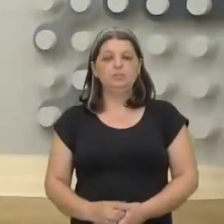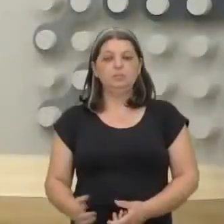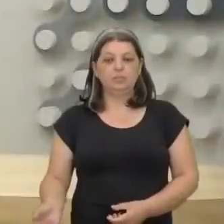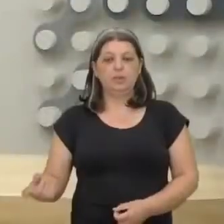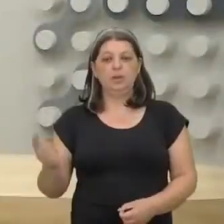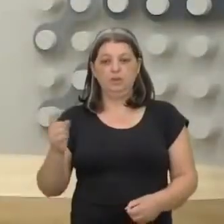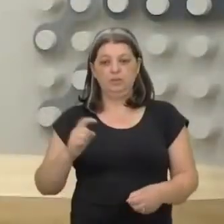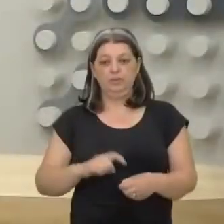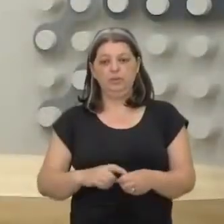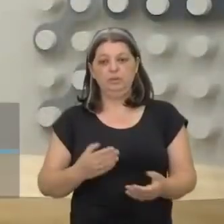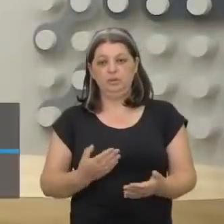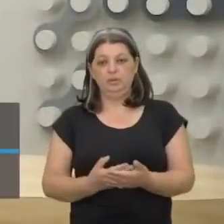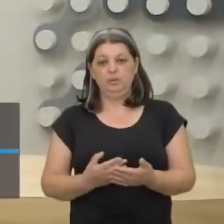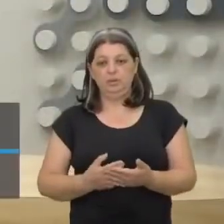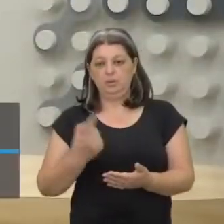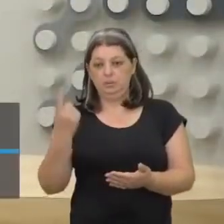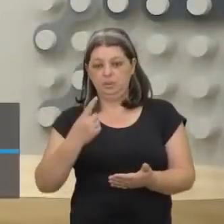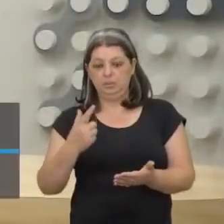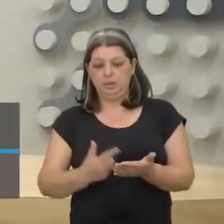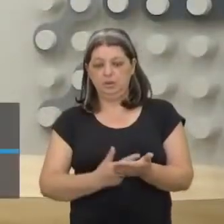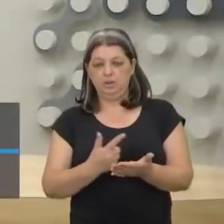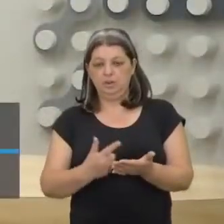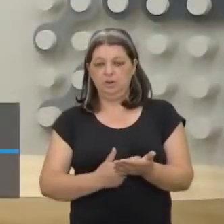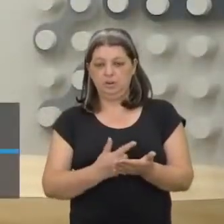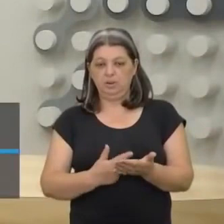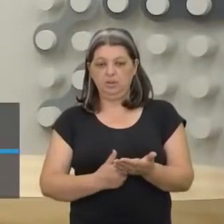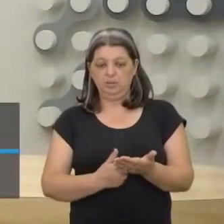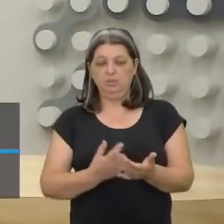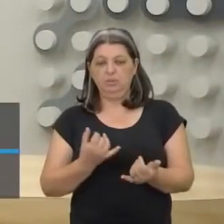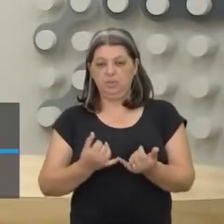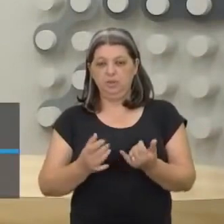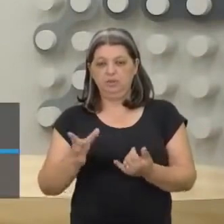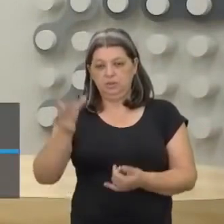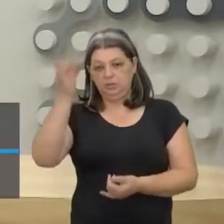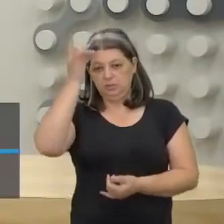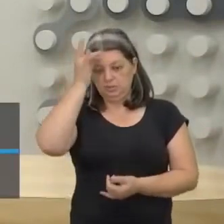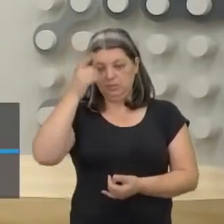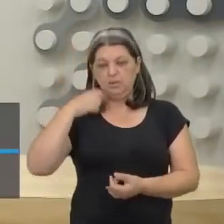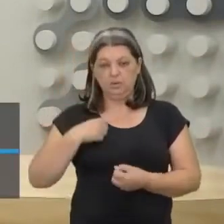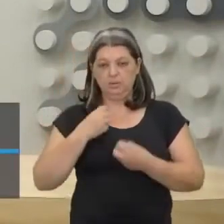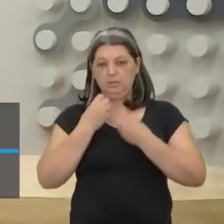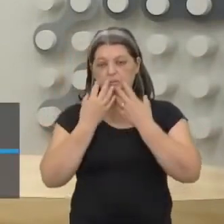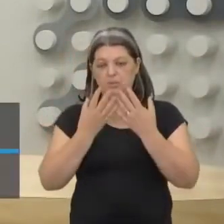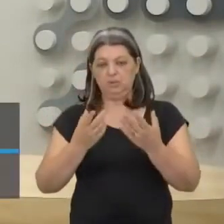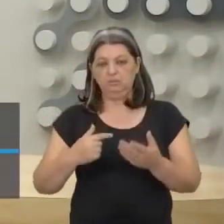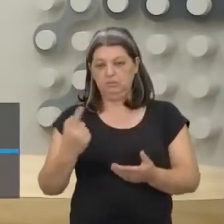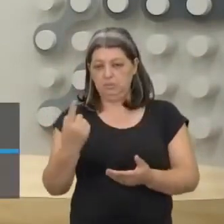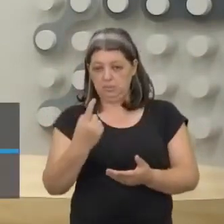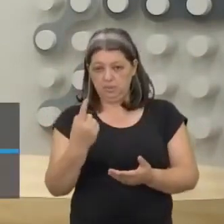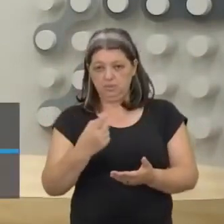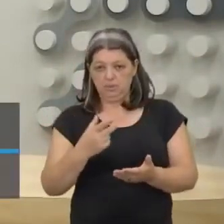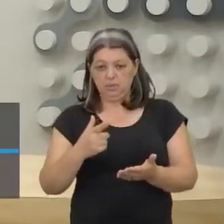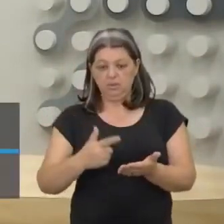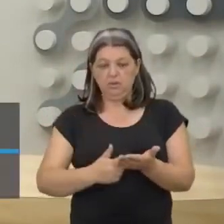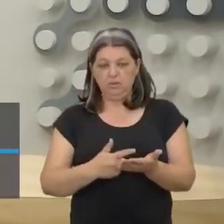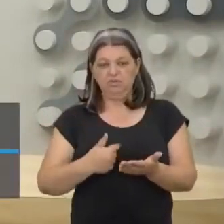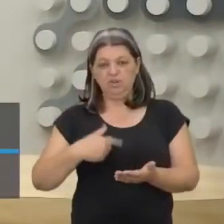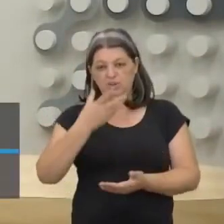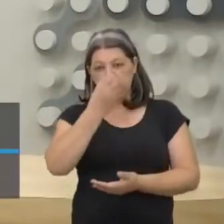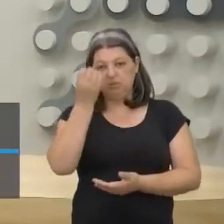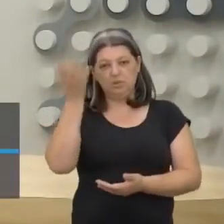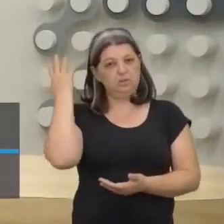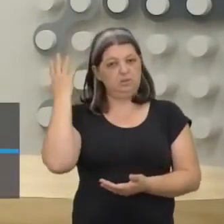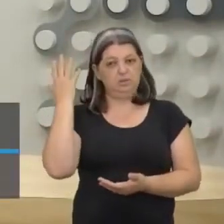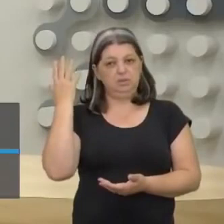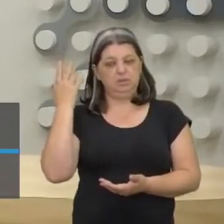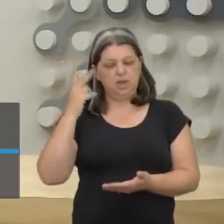Então vamos lá, o primeiro livro, parece que a gente nunca esquece, mas eu preciso confessar para vocês que o meu primeiro livro eu esqueci. Eu